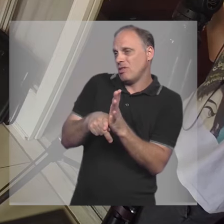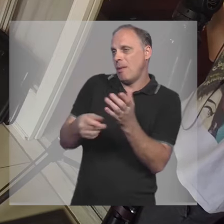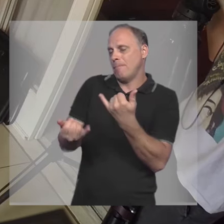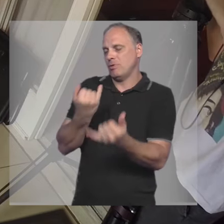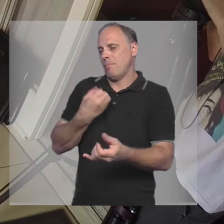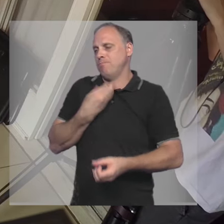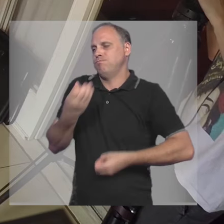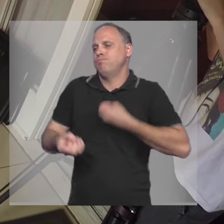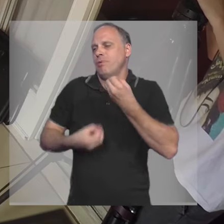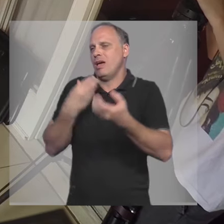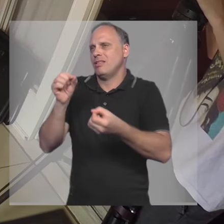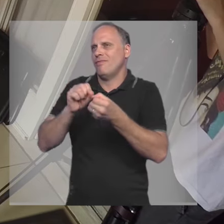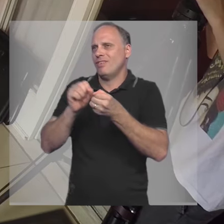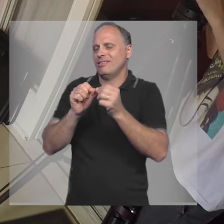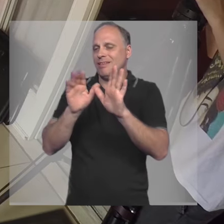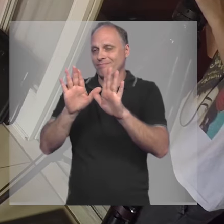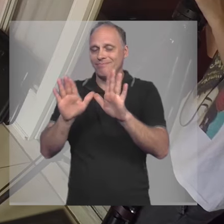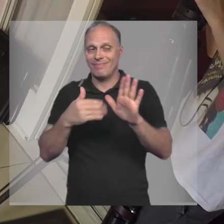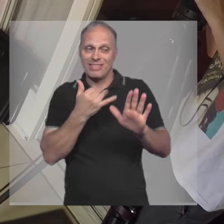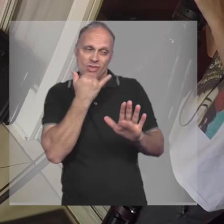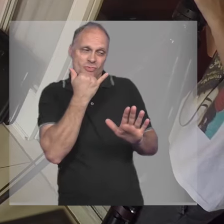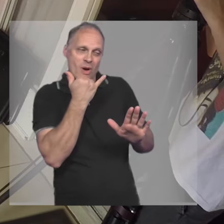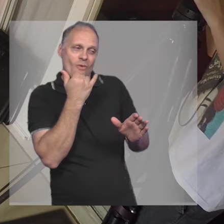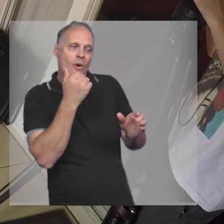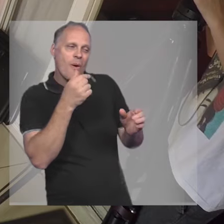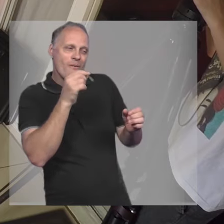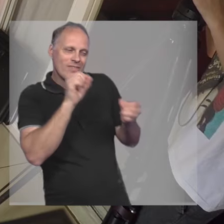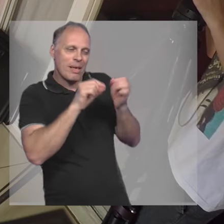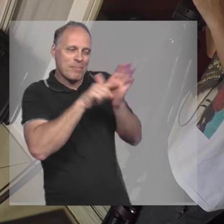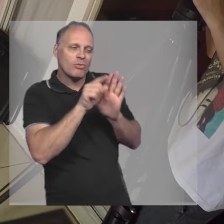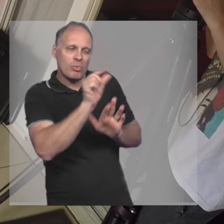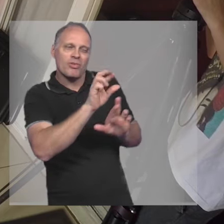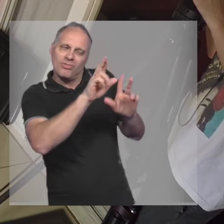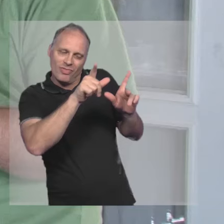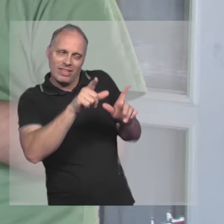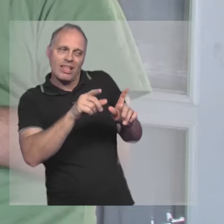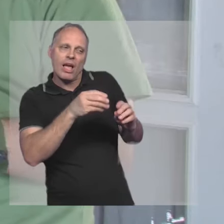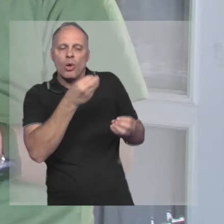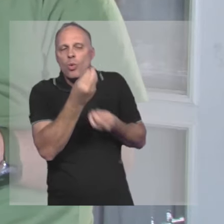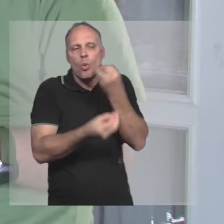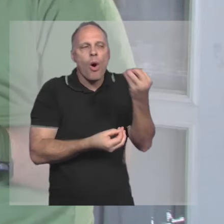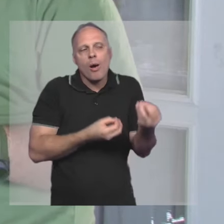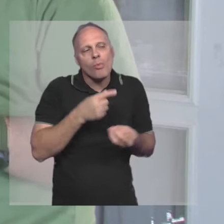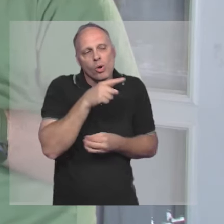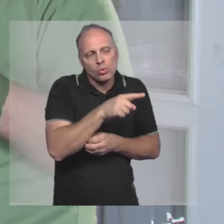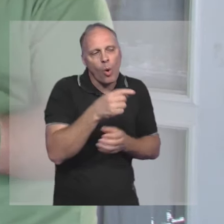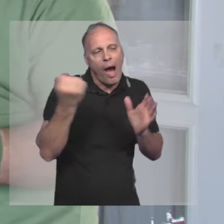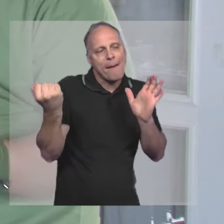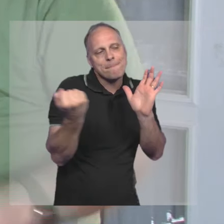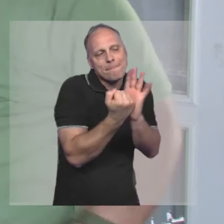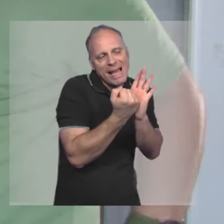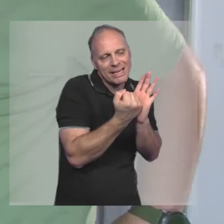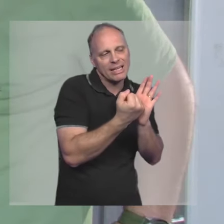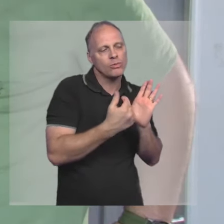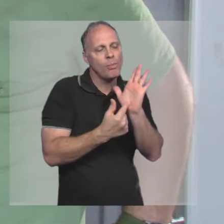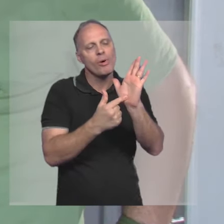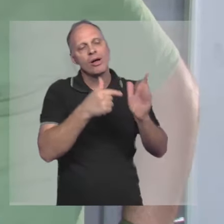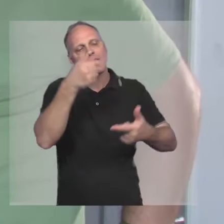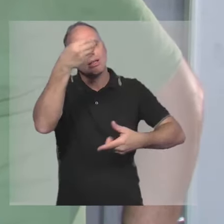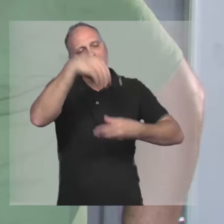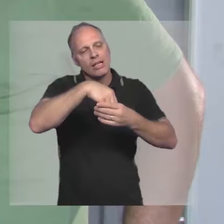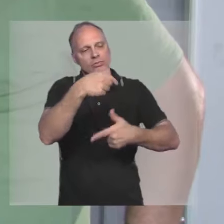O poeta produz então, de acordo... Deixa eu reformular a pergunta. Mauro, de que forma tu estabelece então a tua marca nos seus